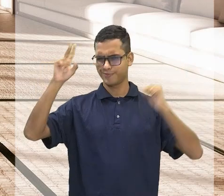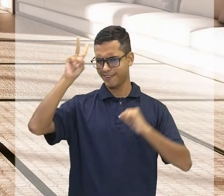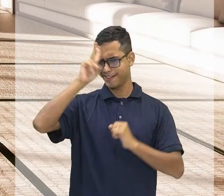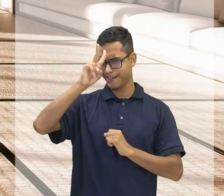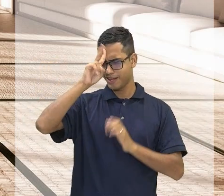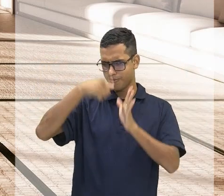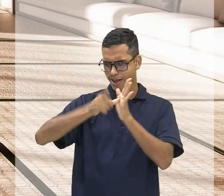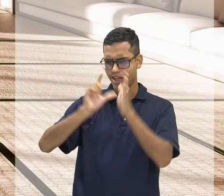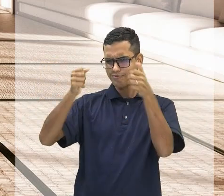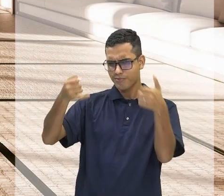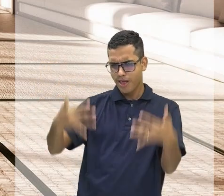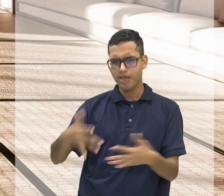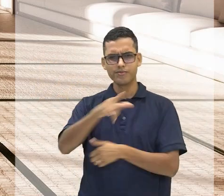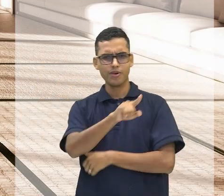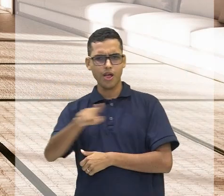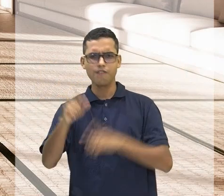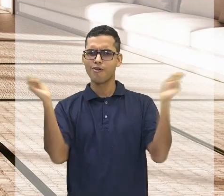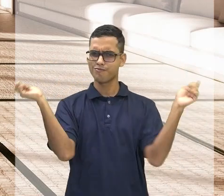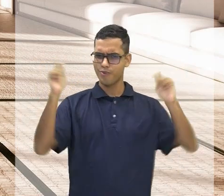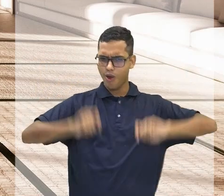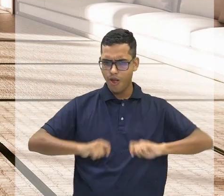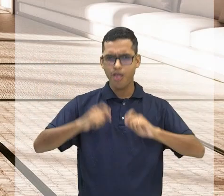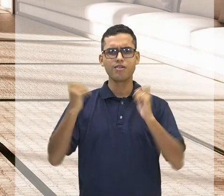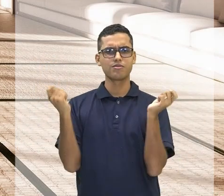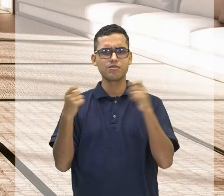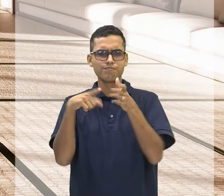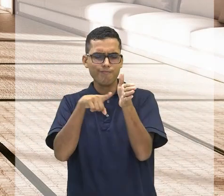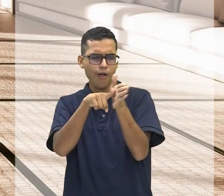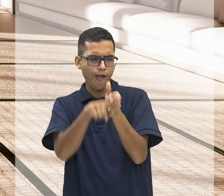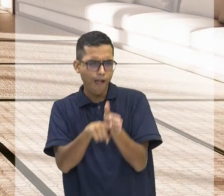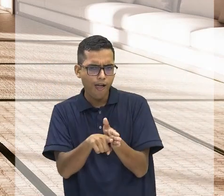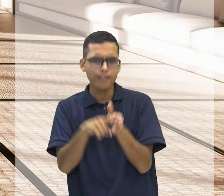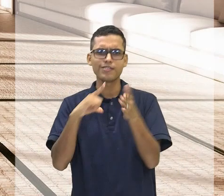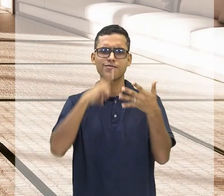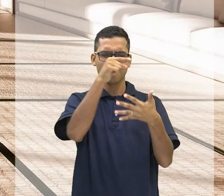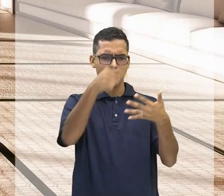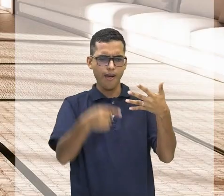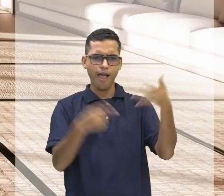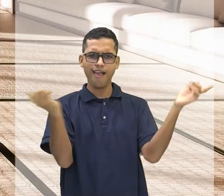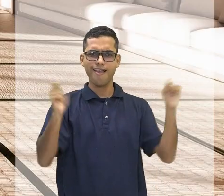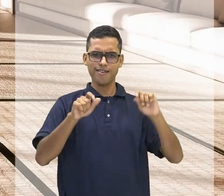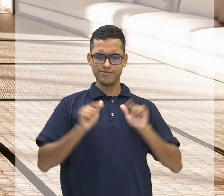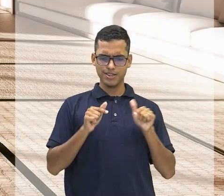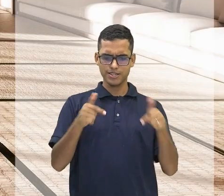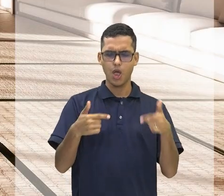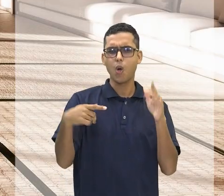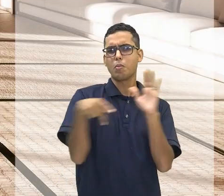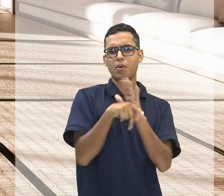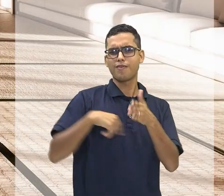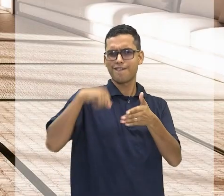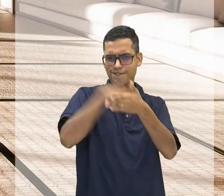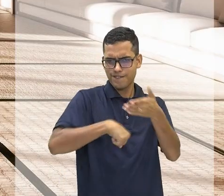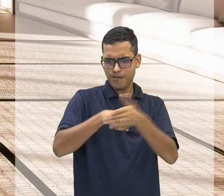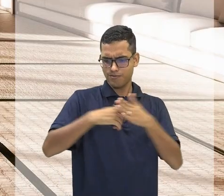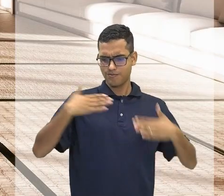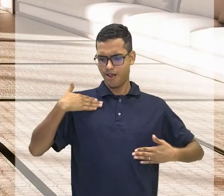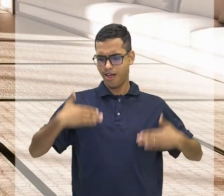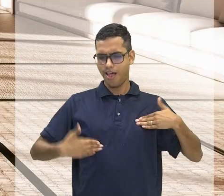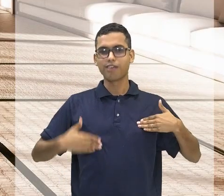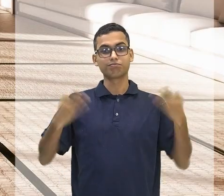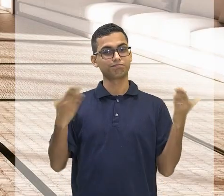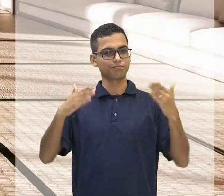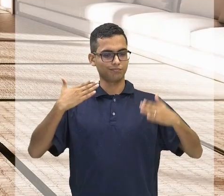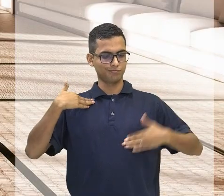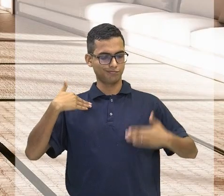vocês ali que você pode procurar, porque nós temos várias opções de atividade, então a luta, né, a